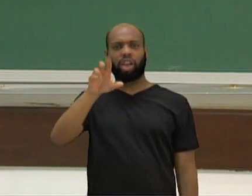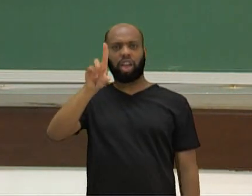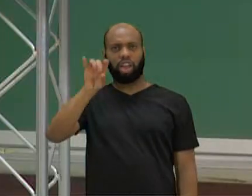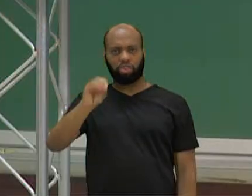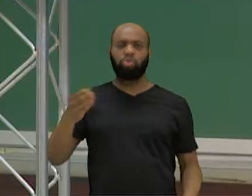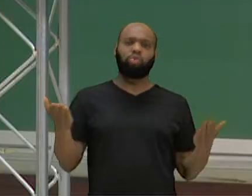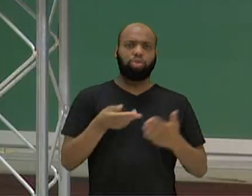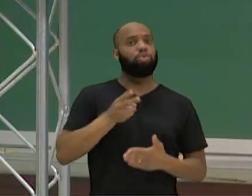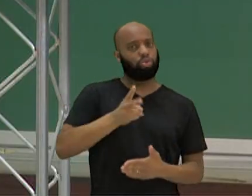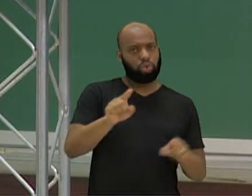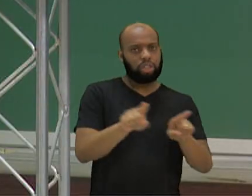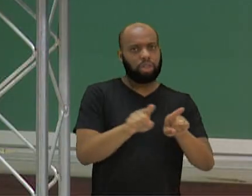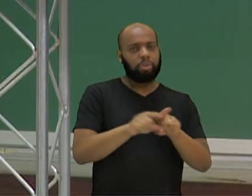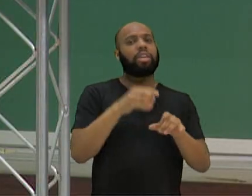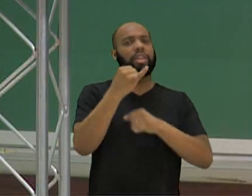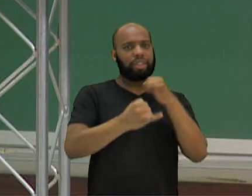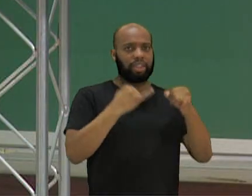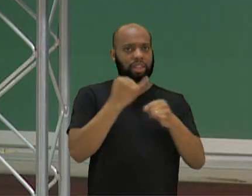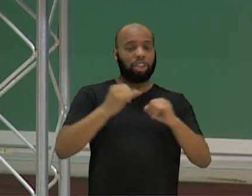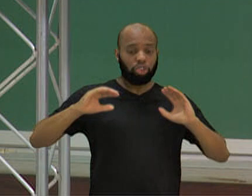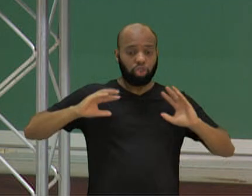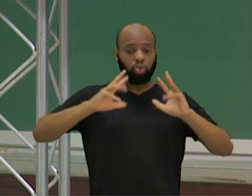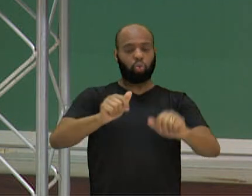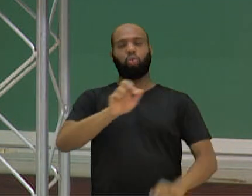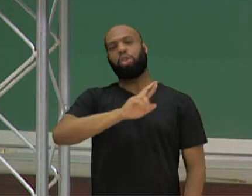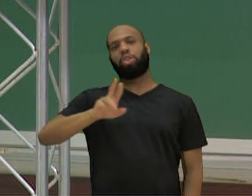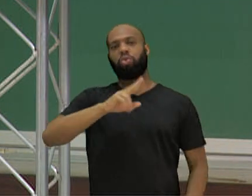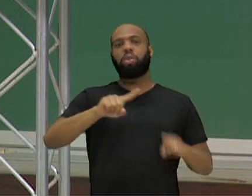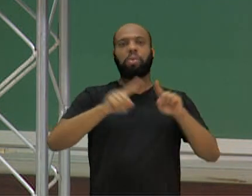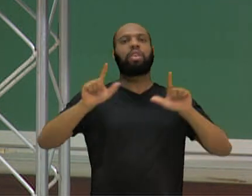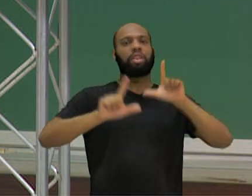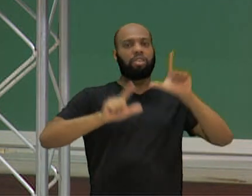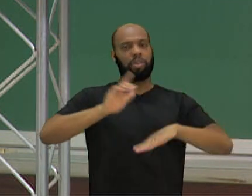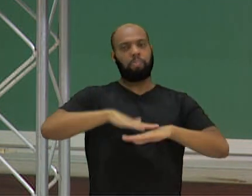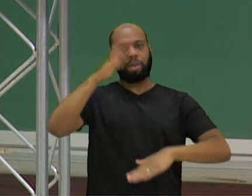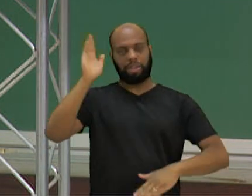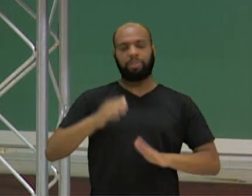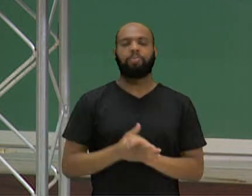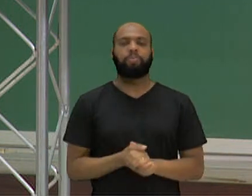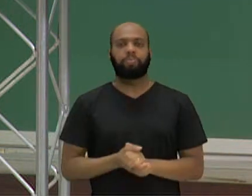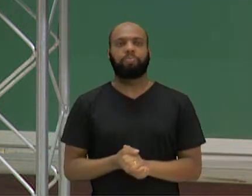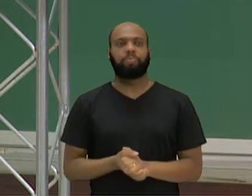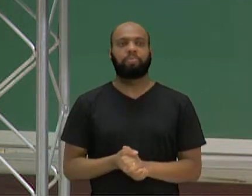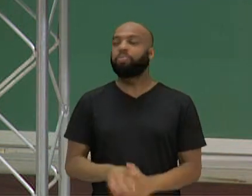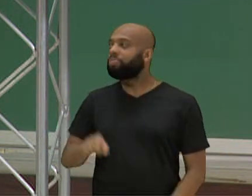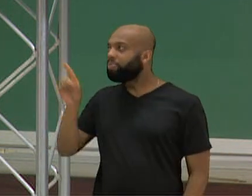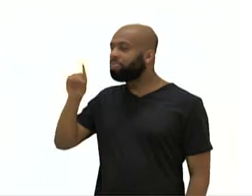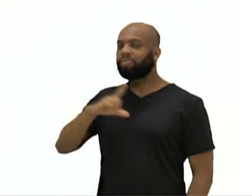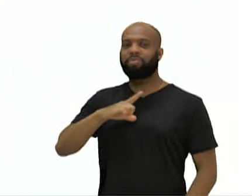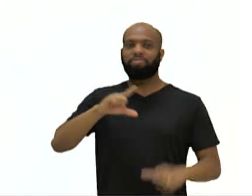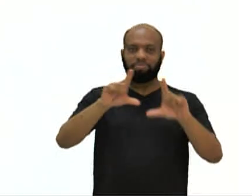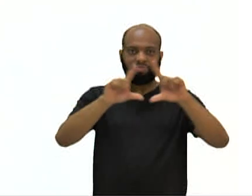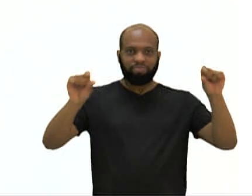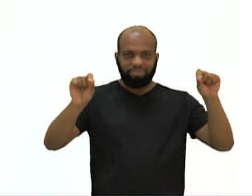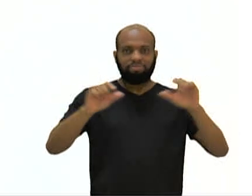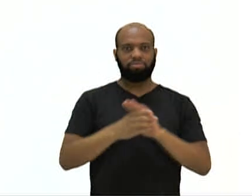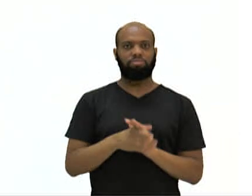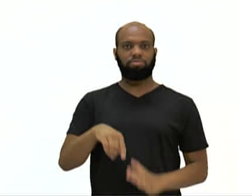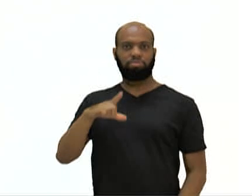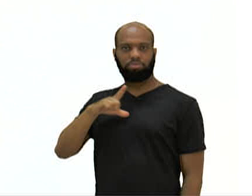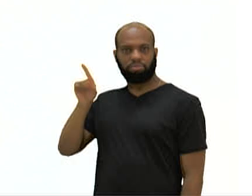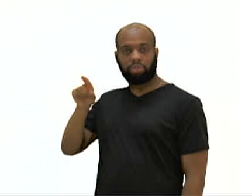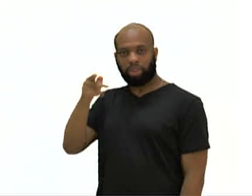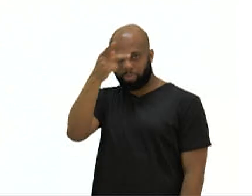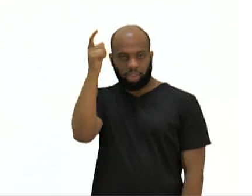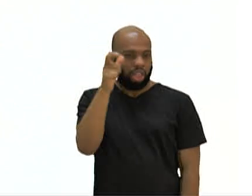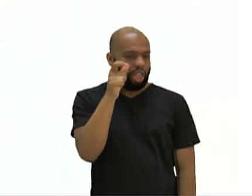temos também a internet, mas sabemos que ainda não alcança todo mundo, assim como a TV, né? E aqui é uma charge, as pessoas